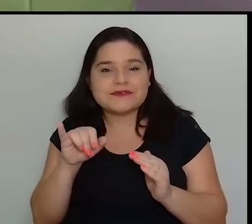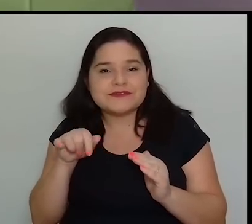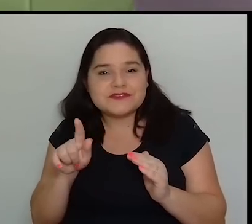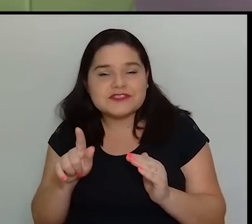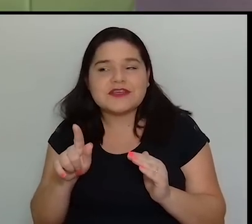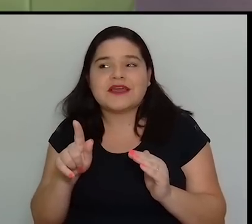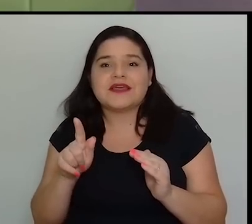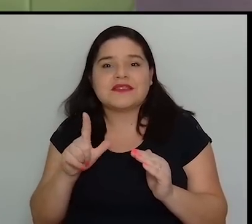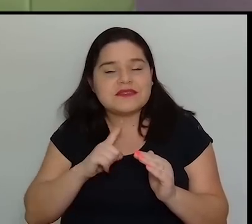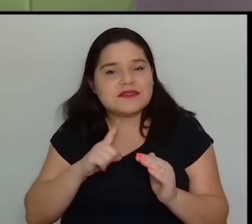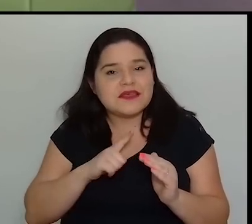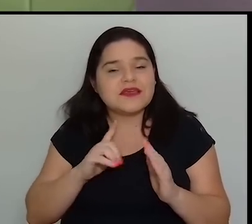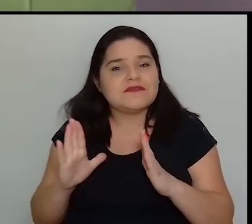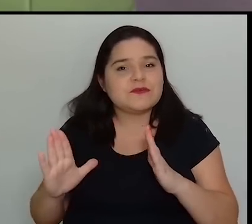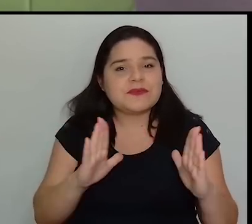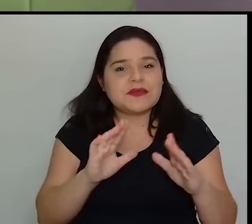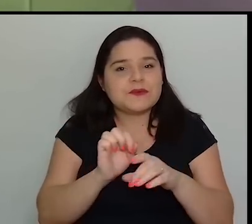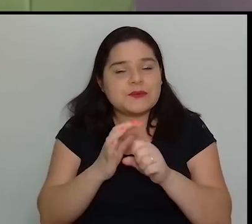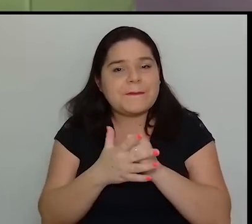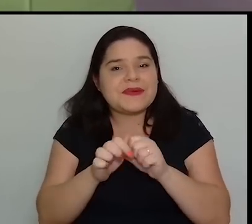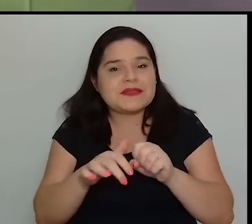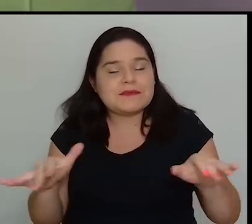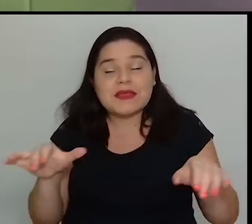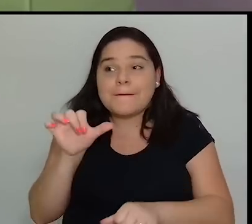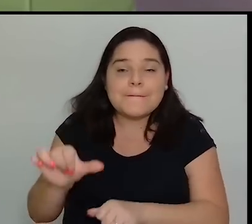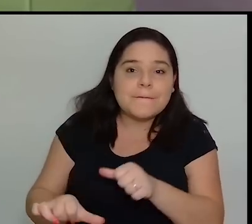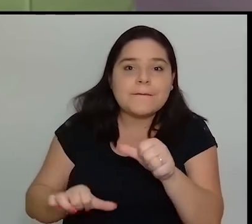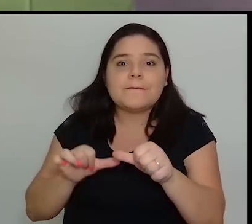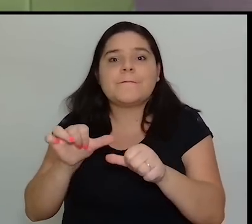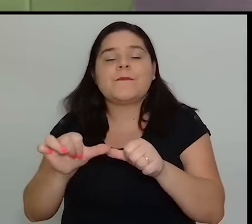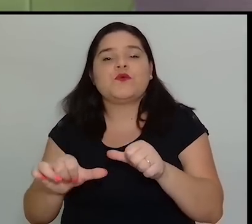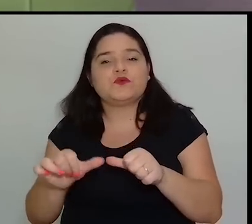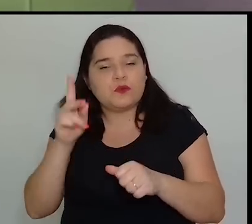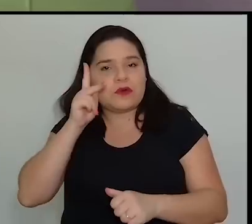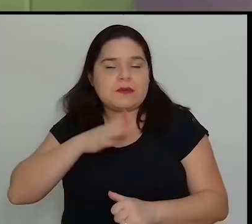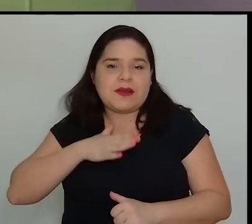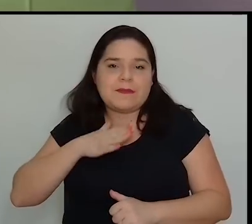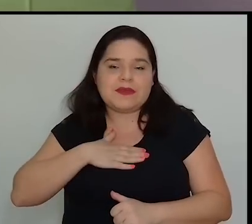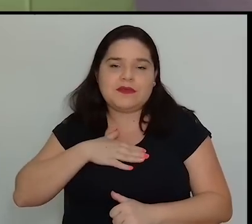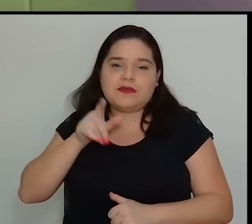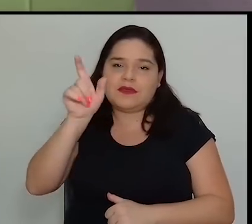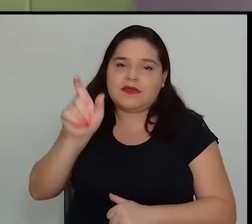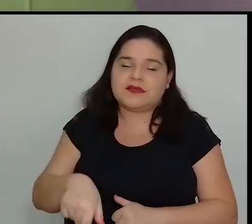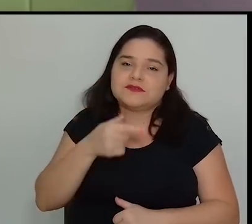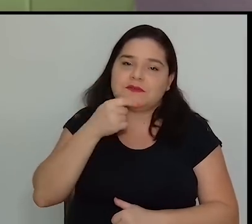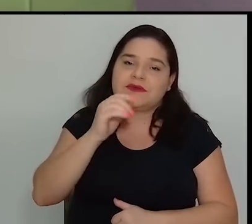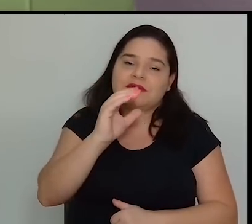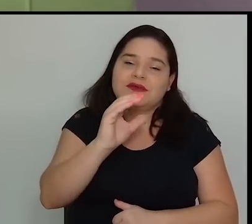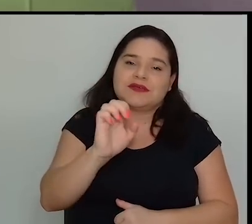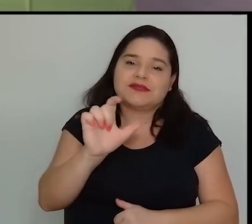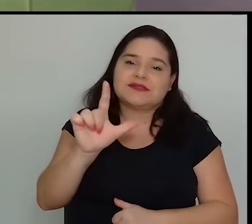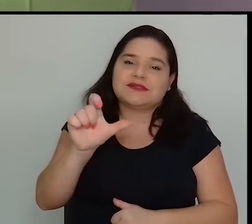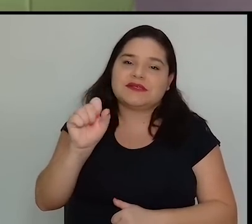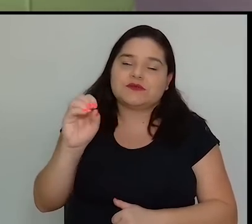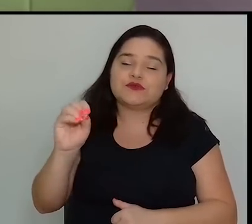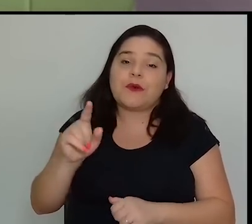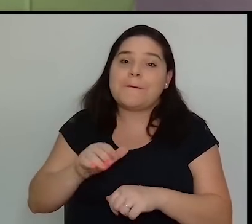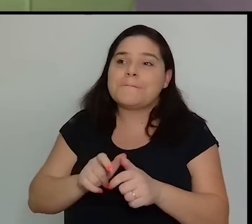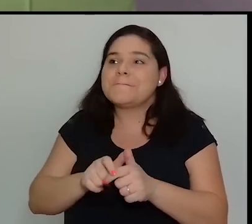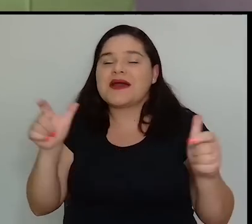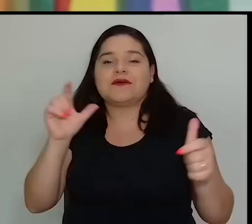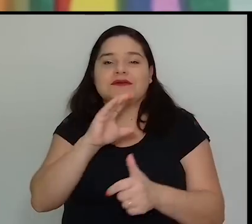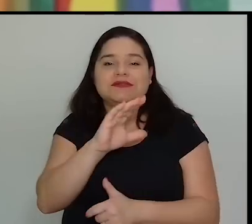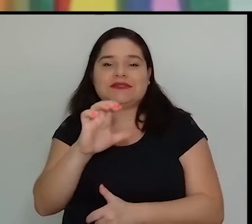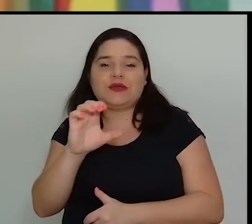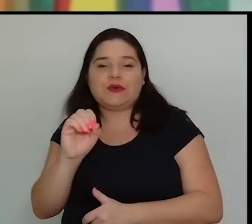teve durante durante a pandemia transformou o que para mim foi o Celso no maior CEO da pandemia e uma